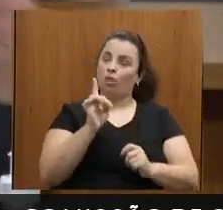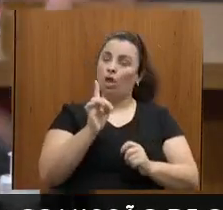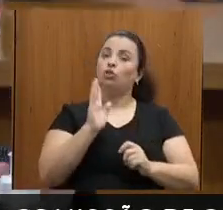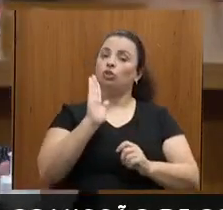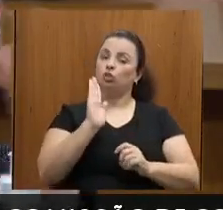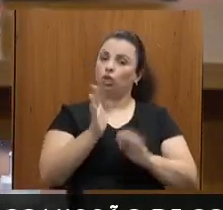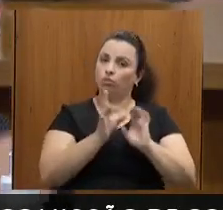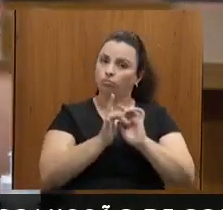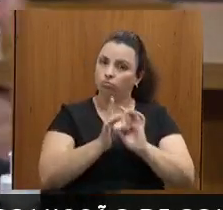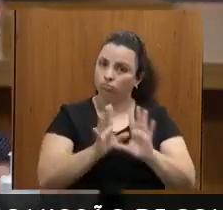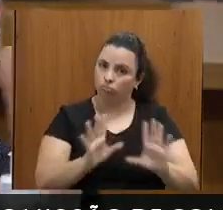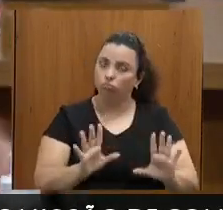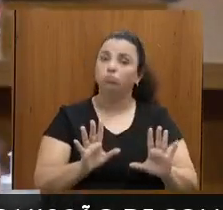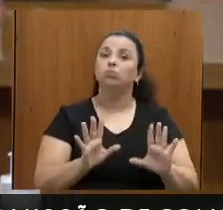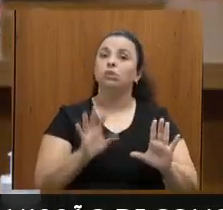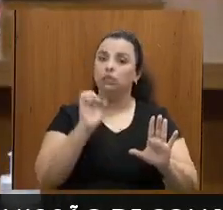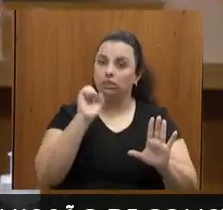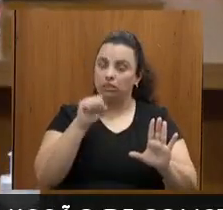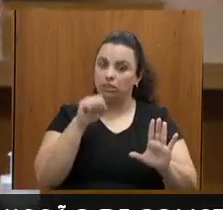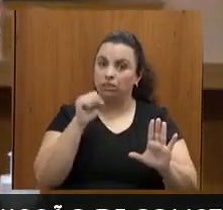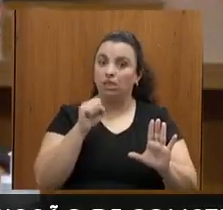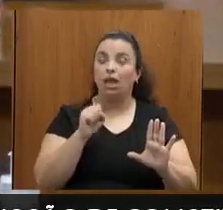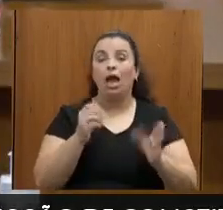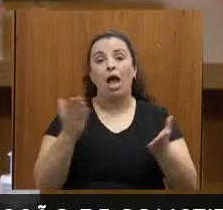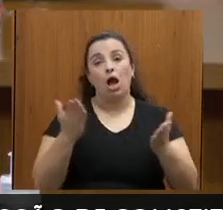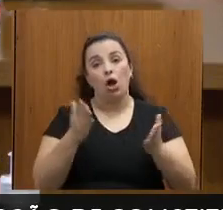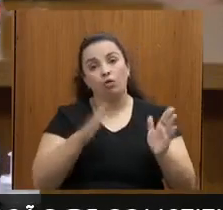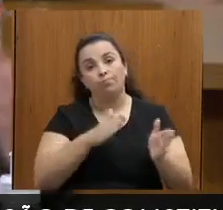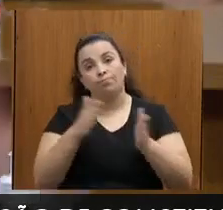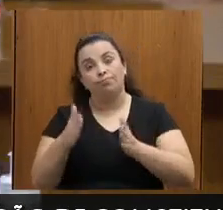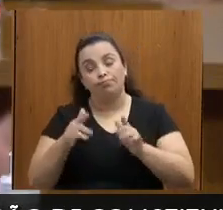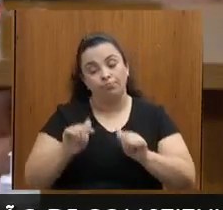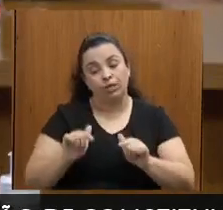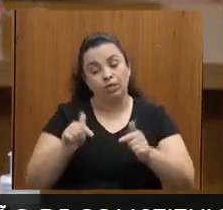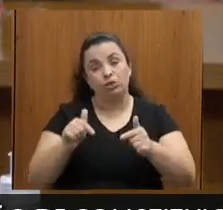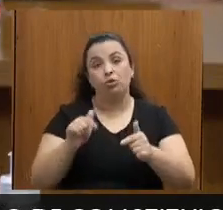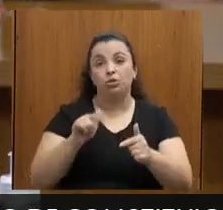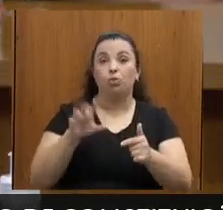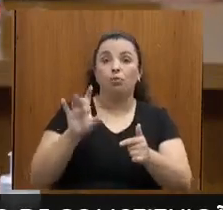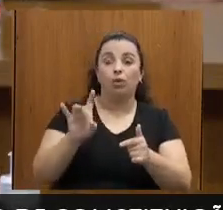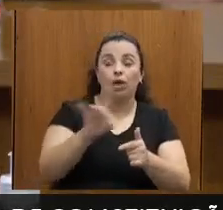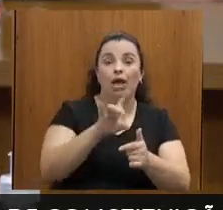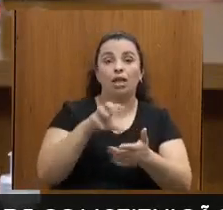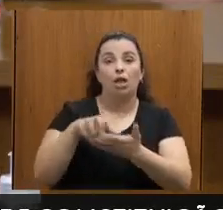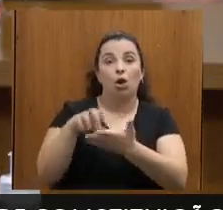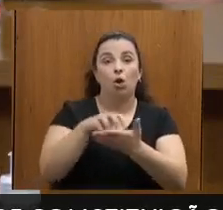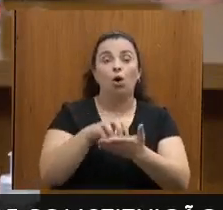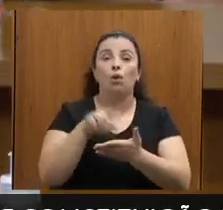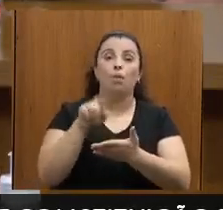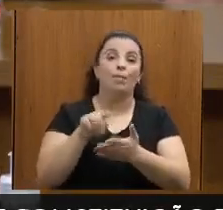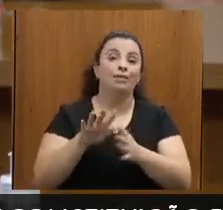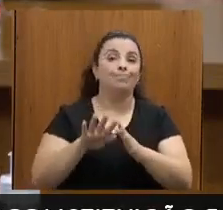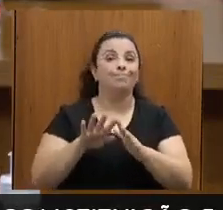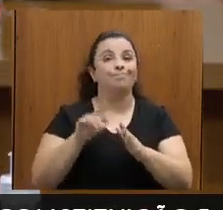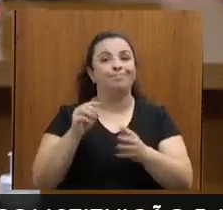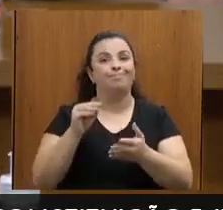destinado, a gente entra aqui na execução pelos órgãos que encontram infelizmente ainda alguns entraves.